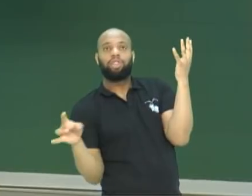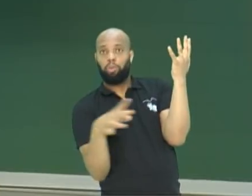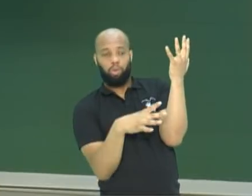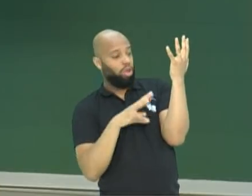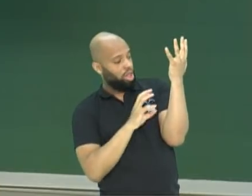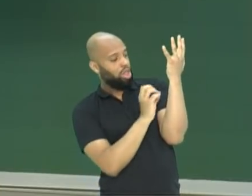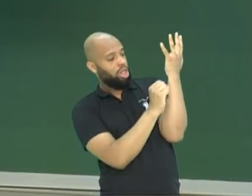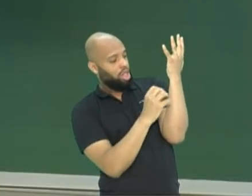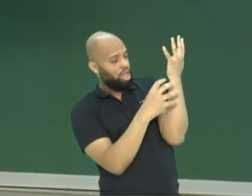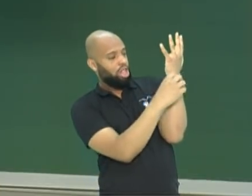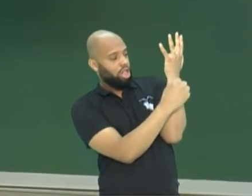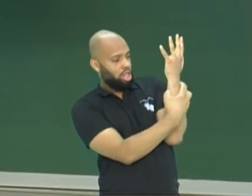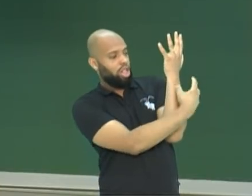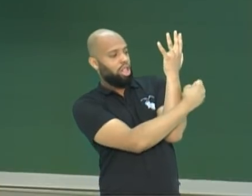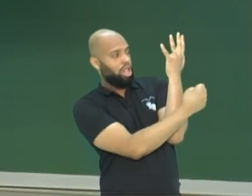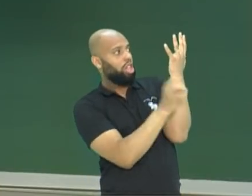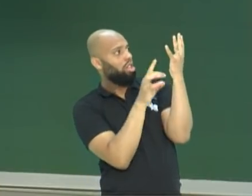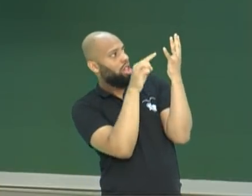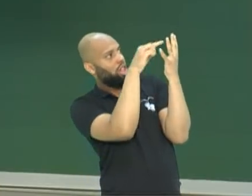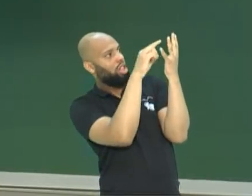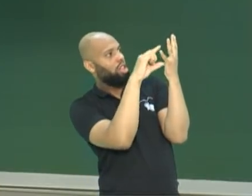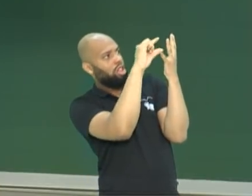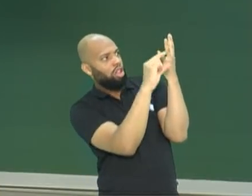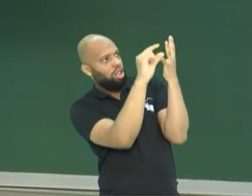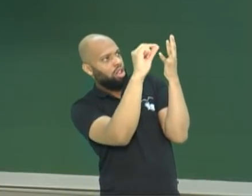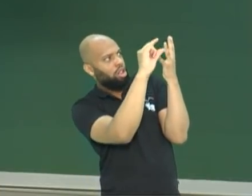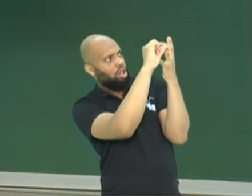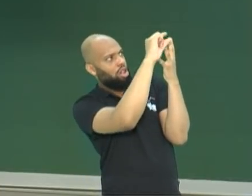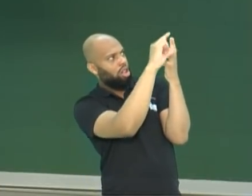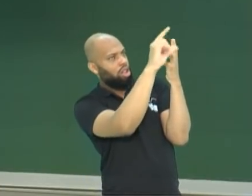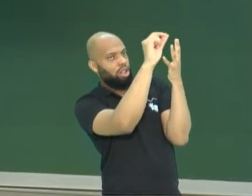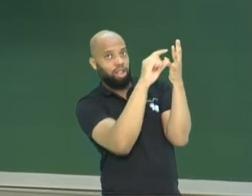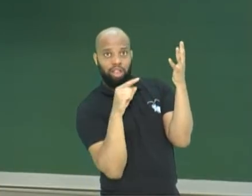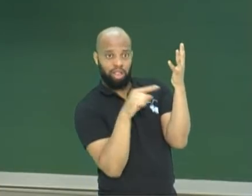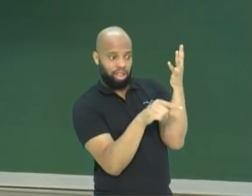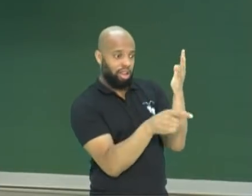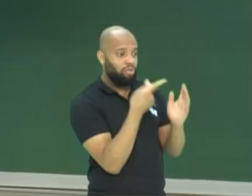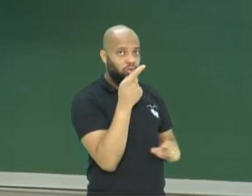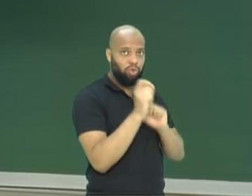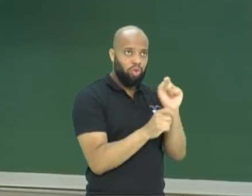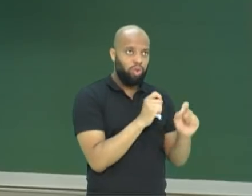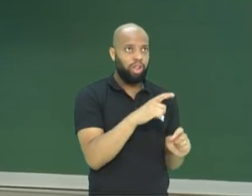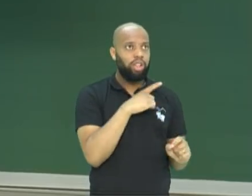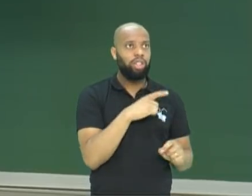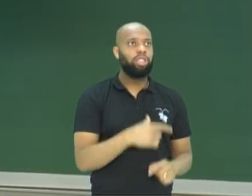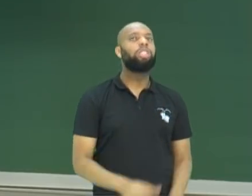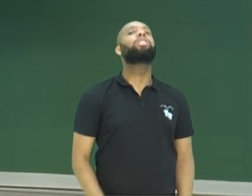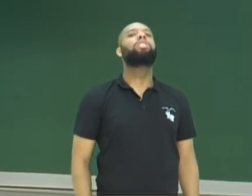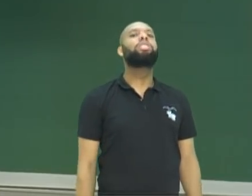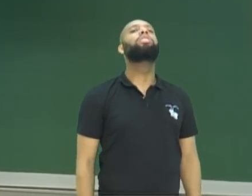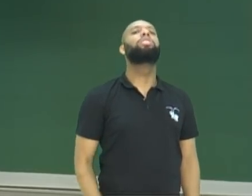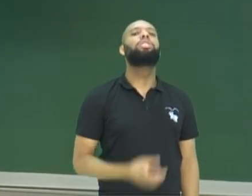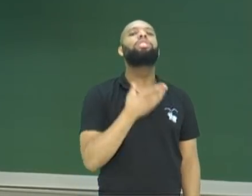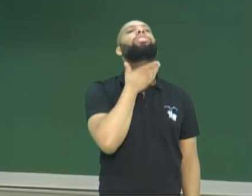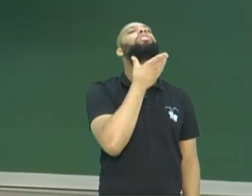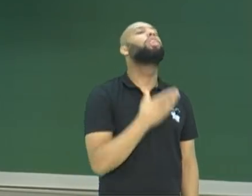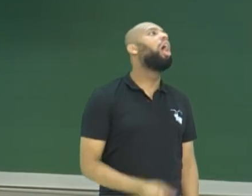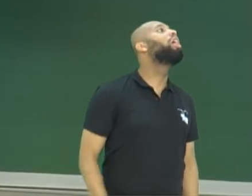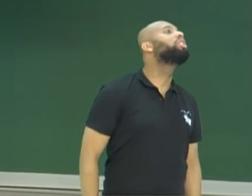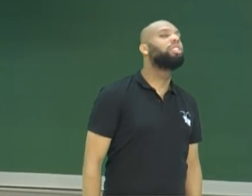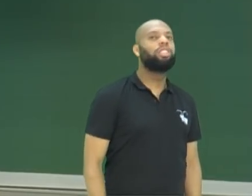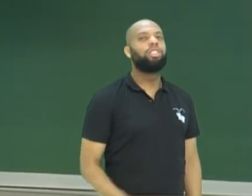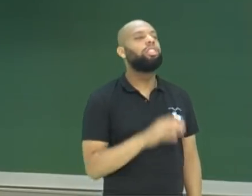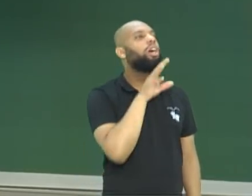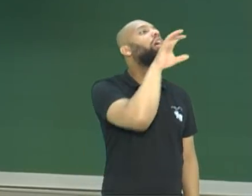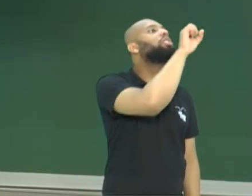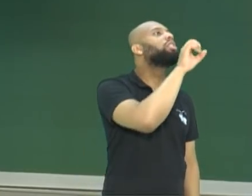mais. Só tinha folha lá em cima. Então, segundo Lamarck, de tanto a girafa esticar o pescoço para pegar